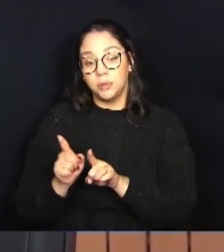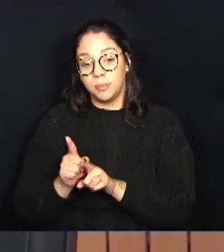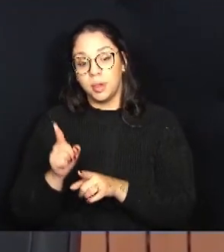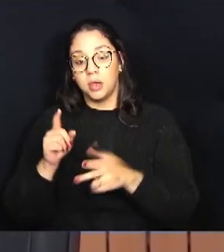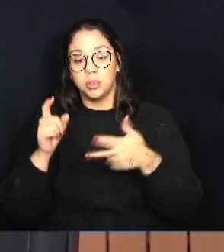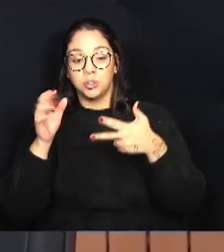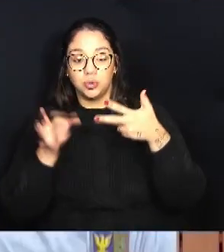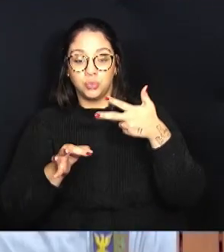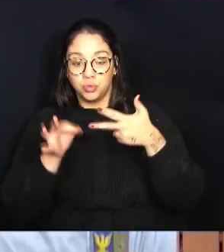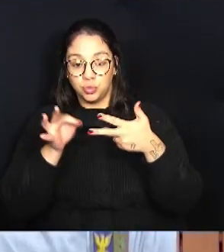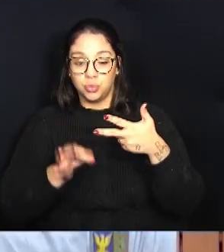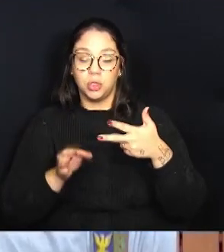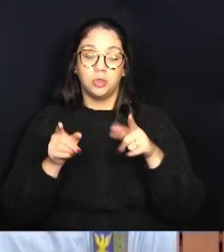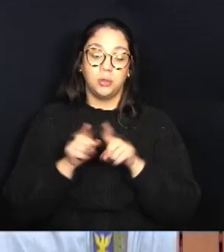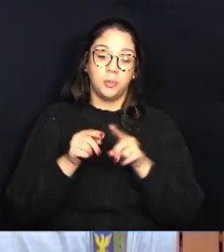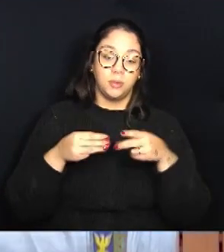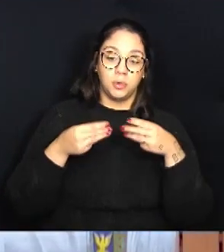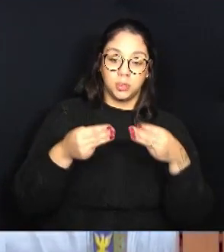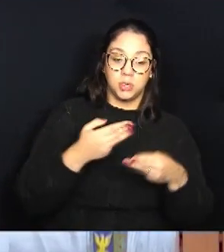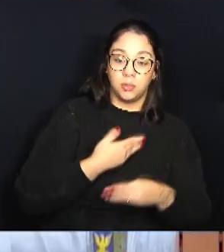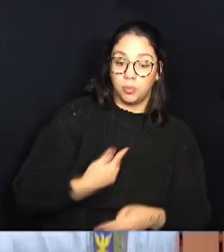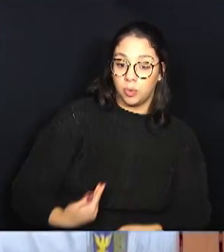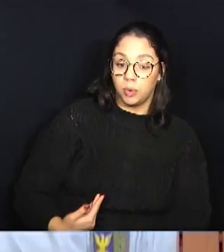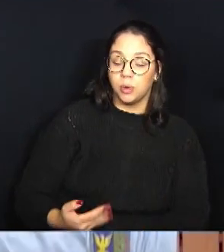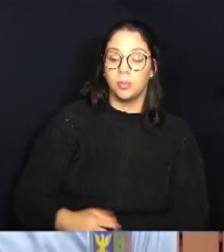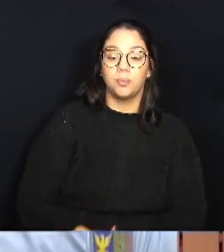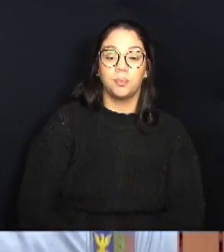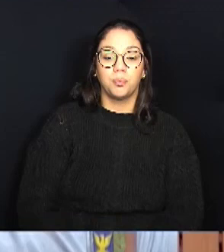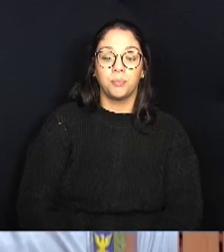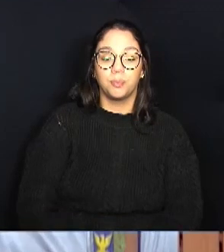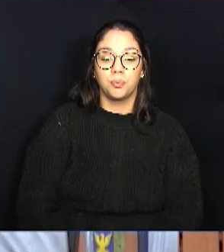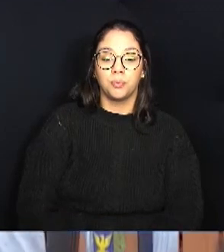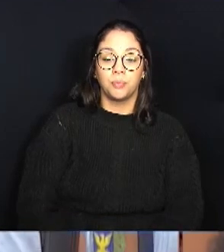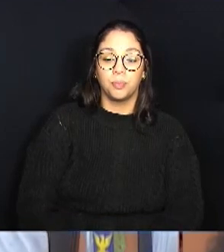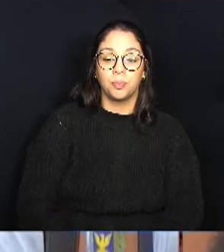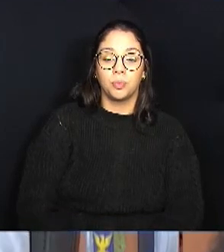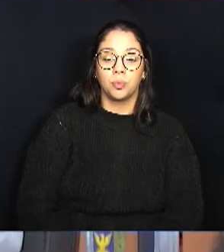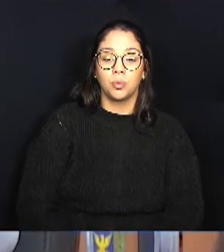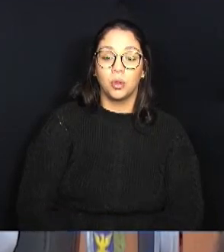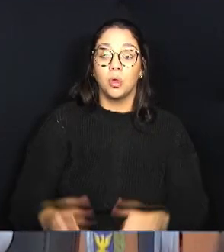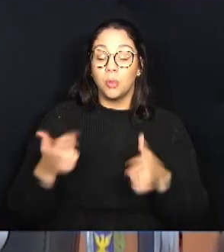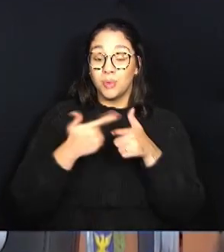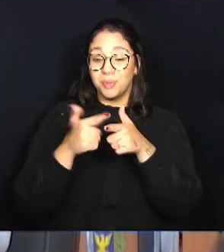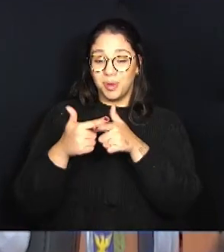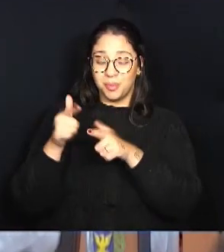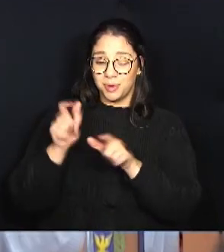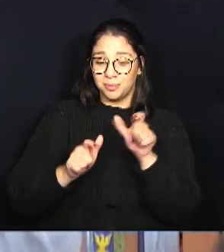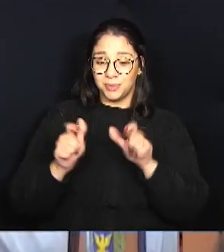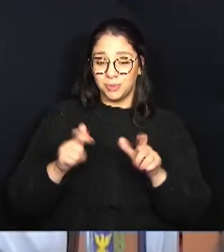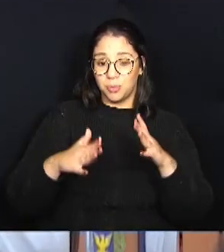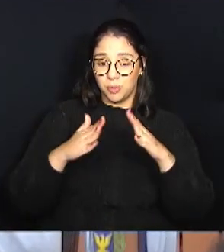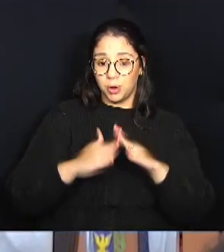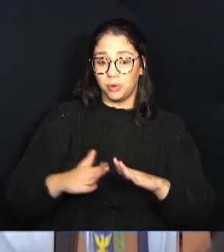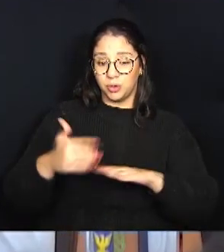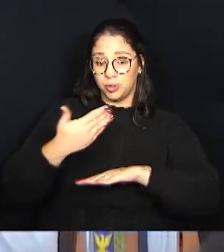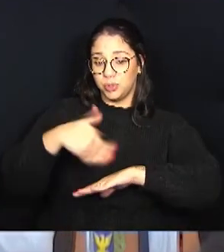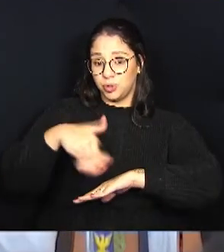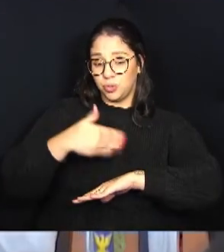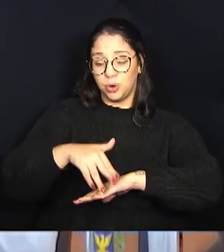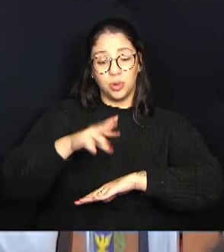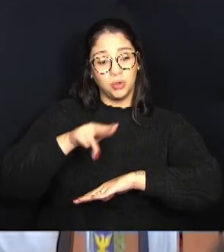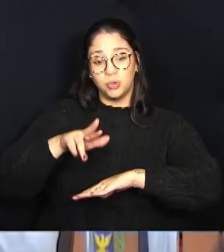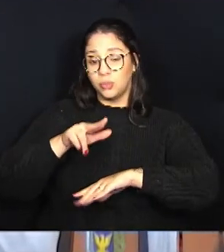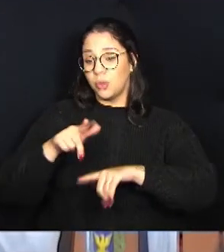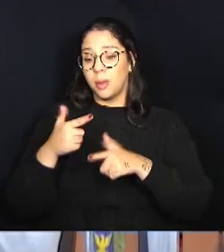pelo Ministério Público. Eu falo que o problema dos moradores em situação de rua não é um